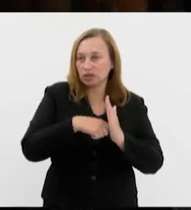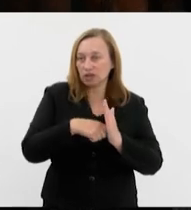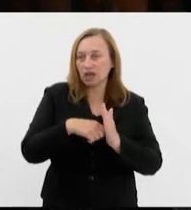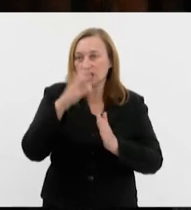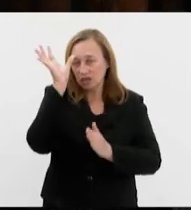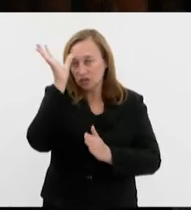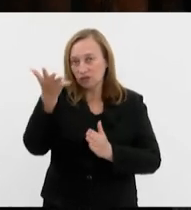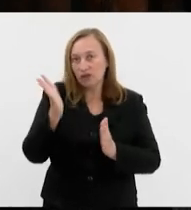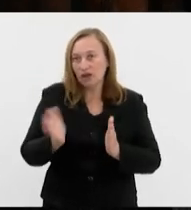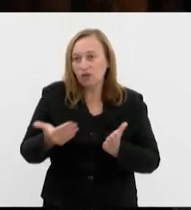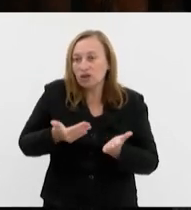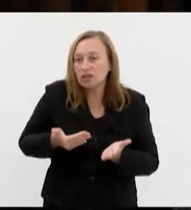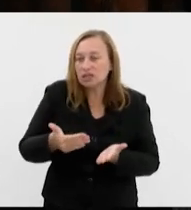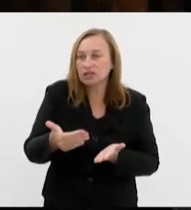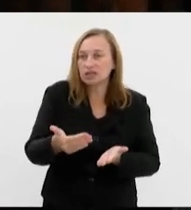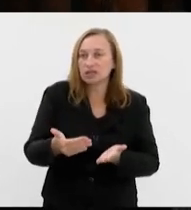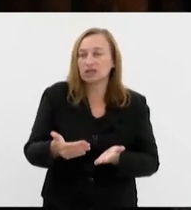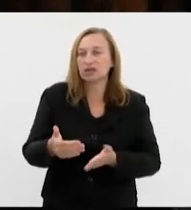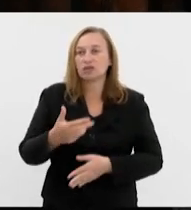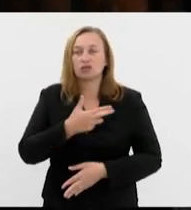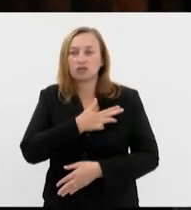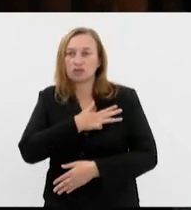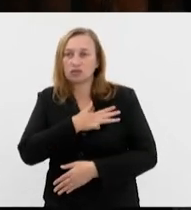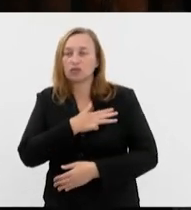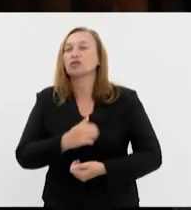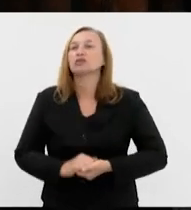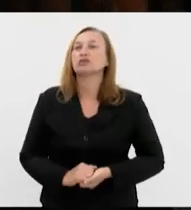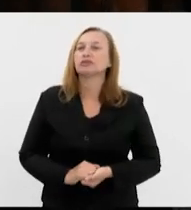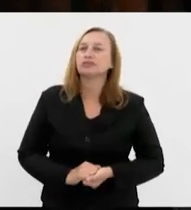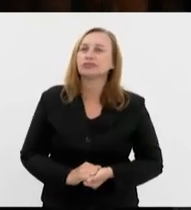que tributa principalmente consumo,